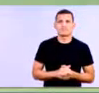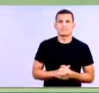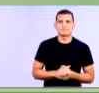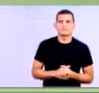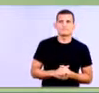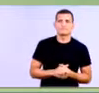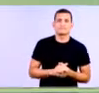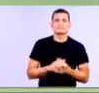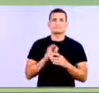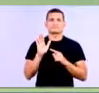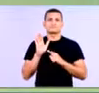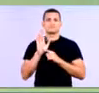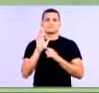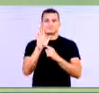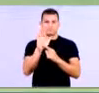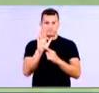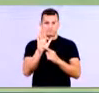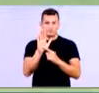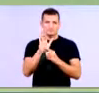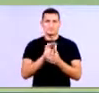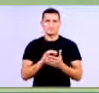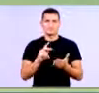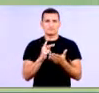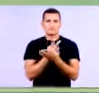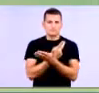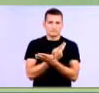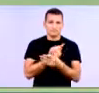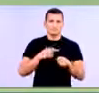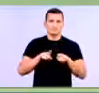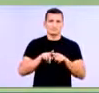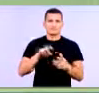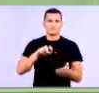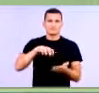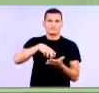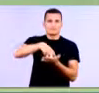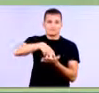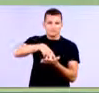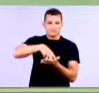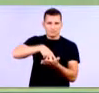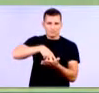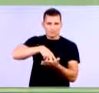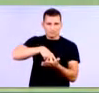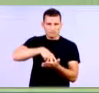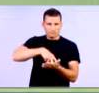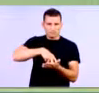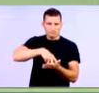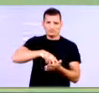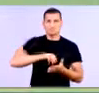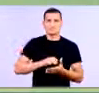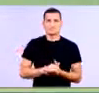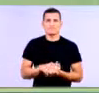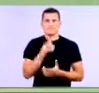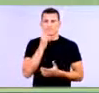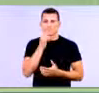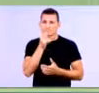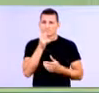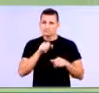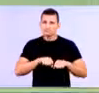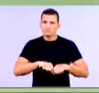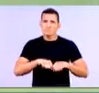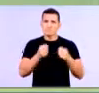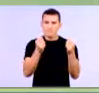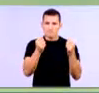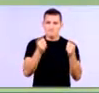Apresentar as consequências ou punições que sofrerão caso sejam violadas